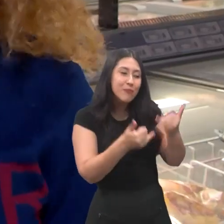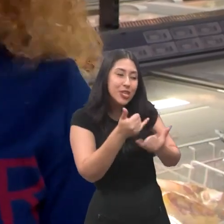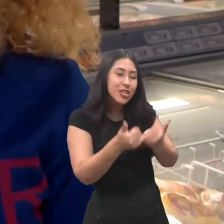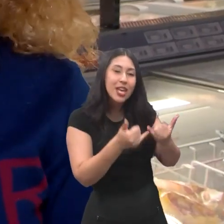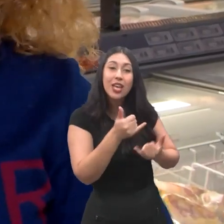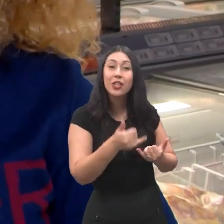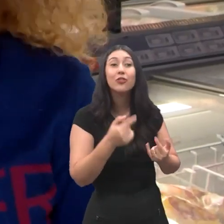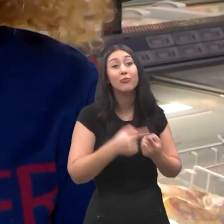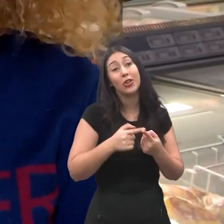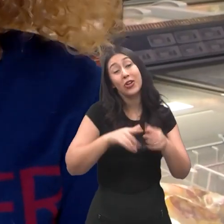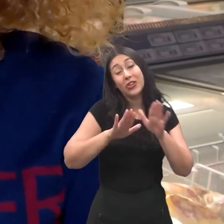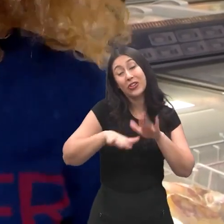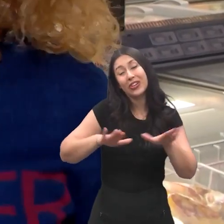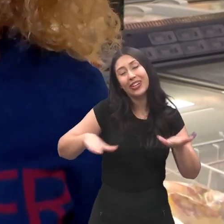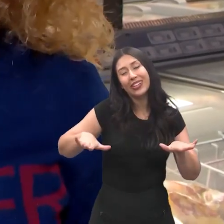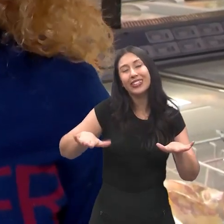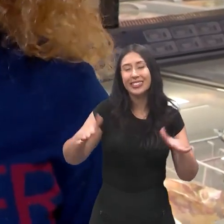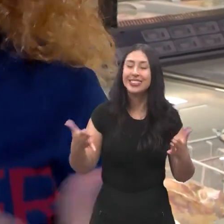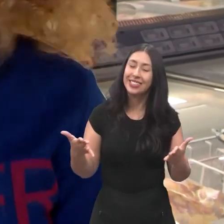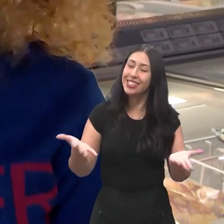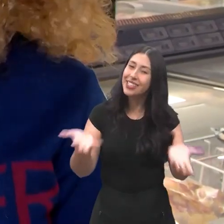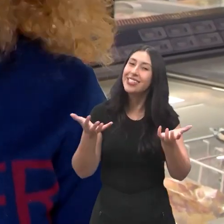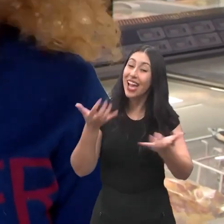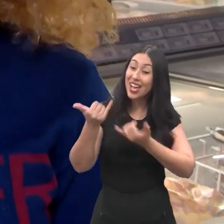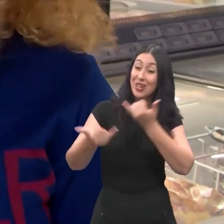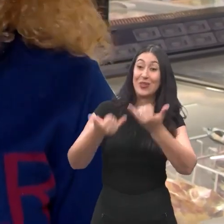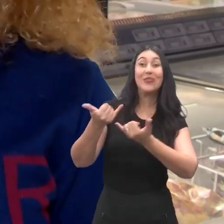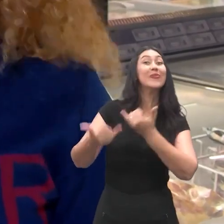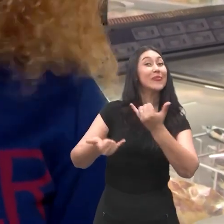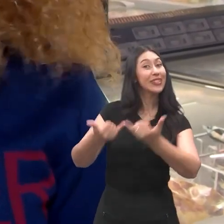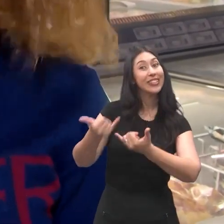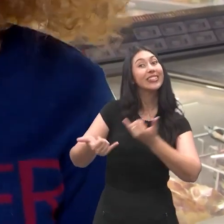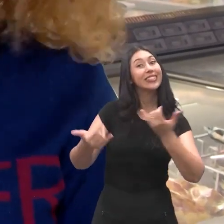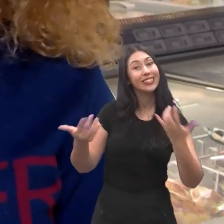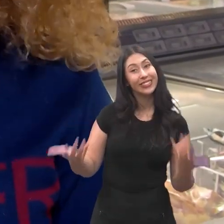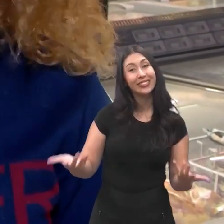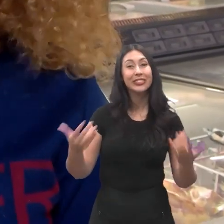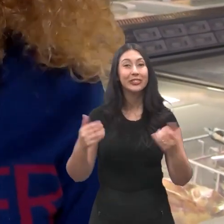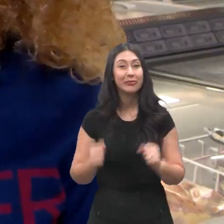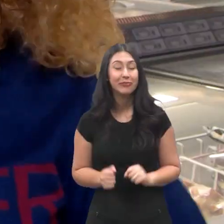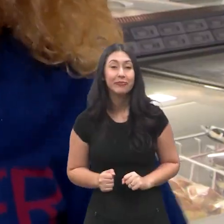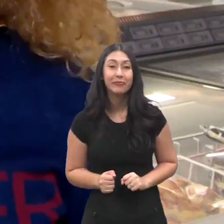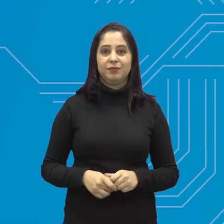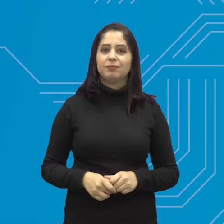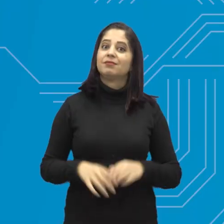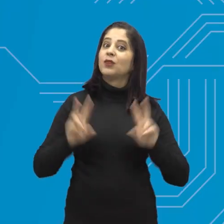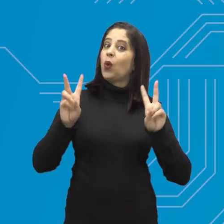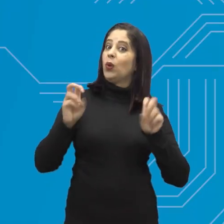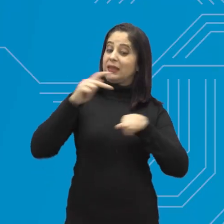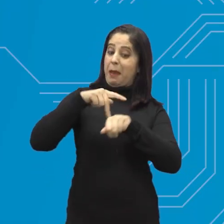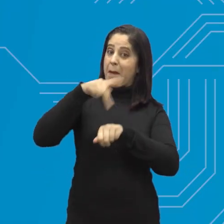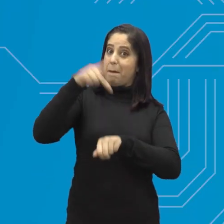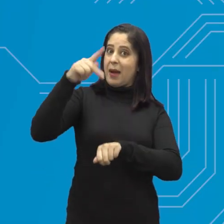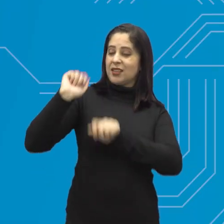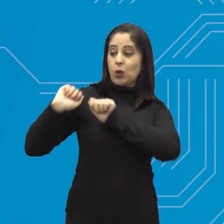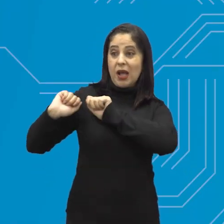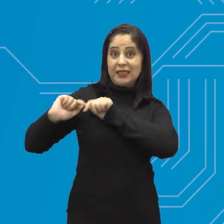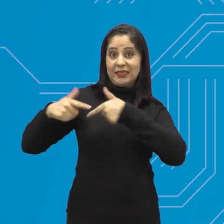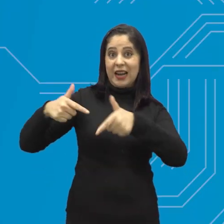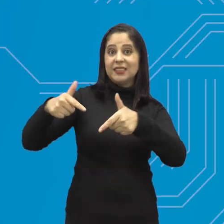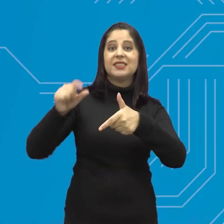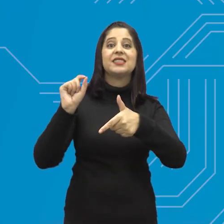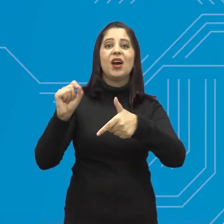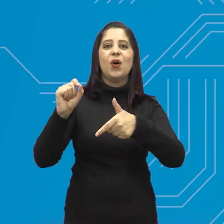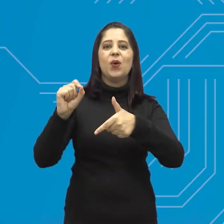brinquedo, até mesmo, principalmente por ser criança. Criança está interessado mais no brinquedo do que no chocolate propriamente dito. E falando em Páscoa, uma